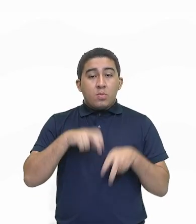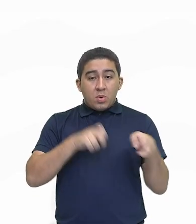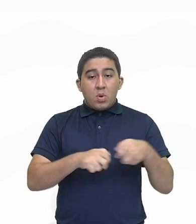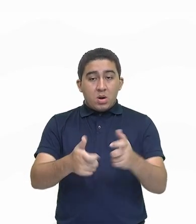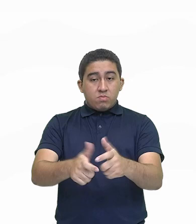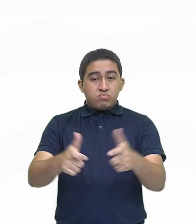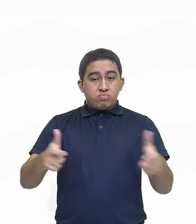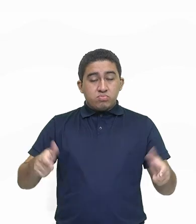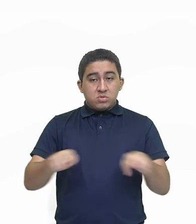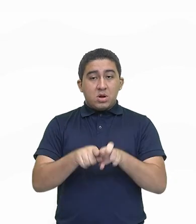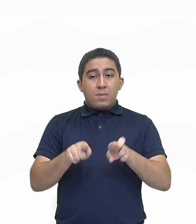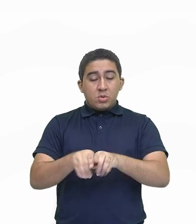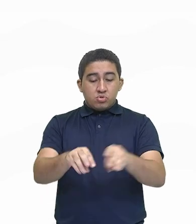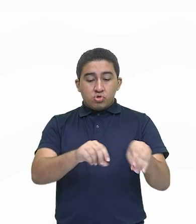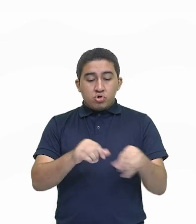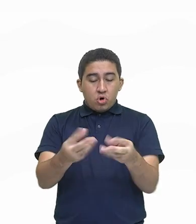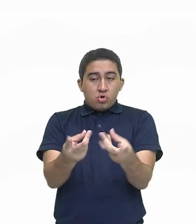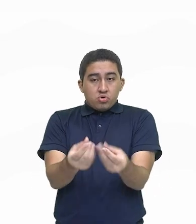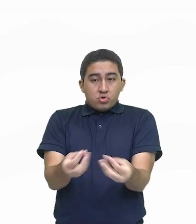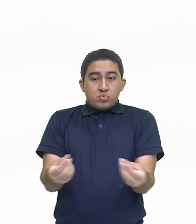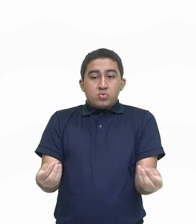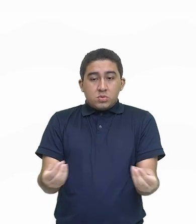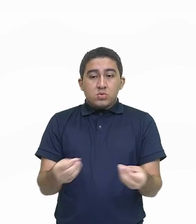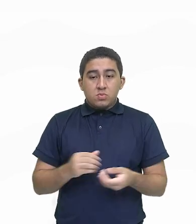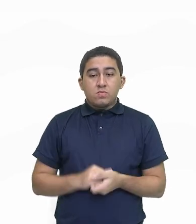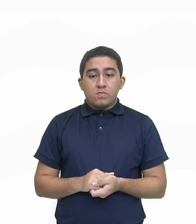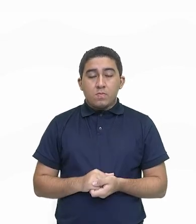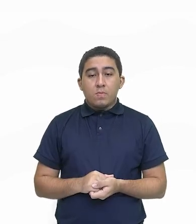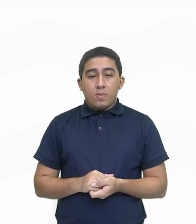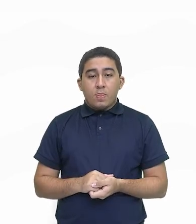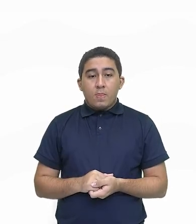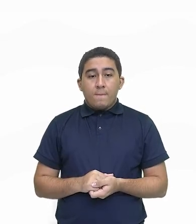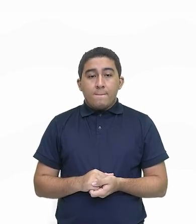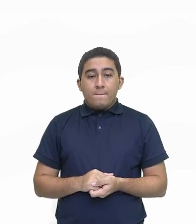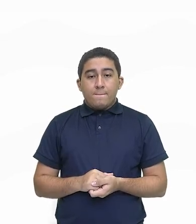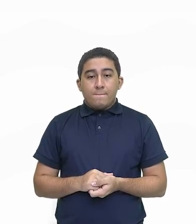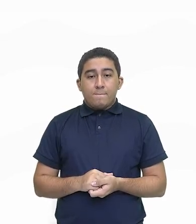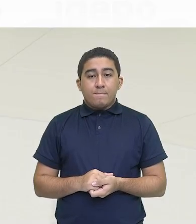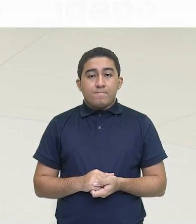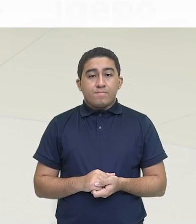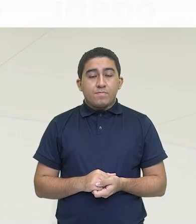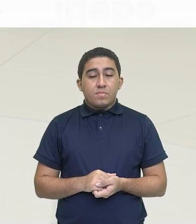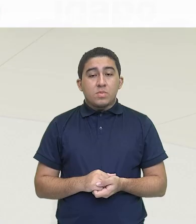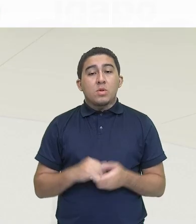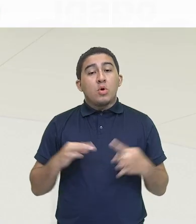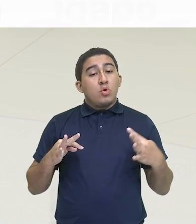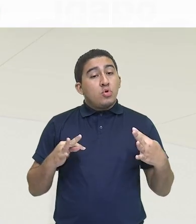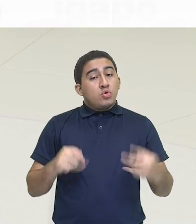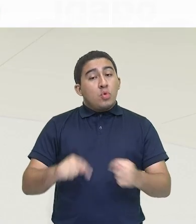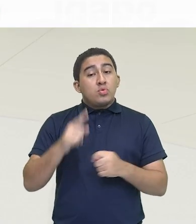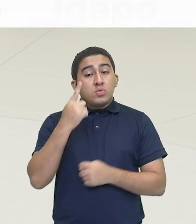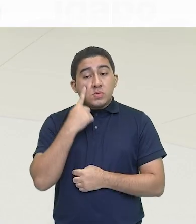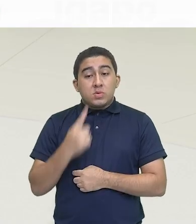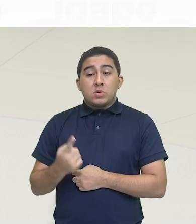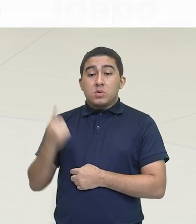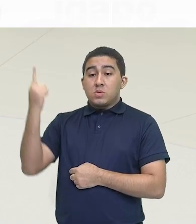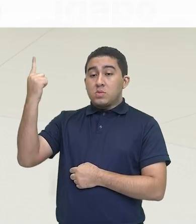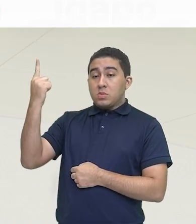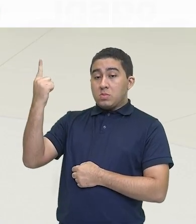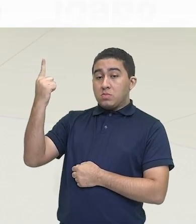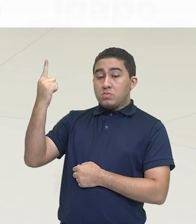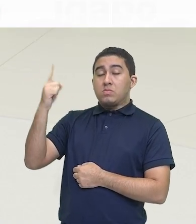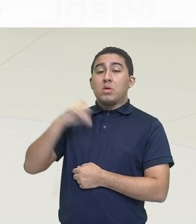agropecuária e degradação do solo. Todos esses biomas, eles estão